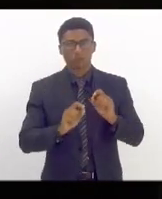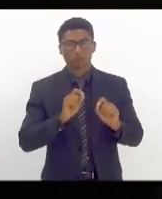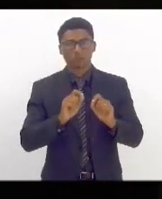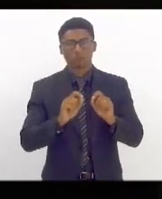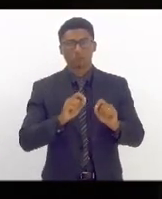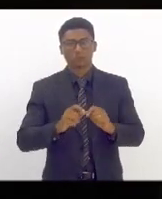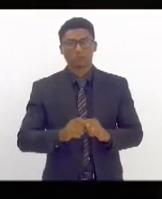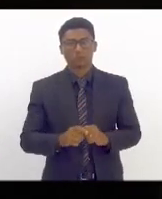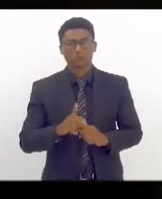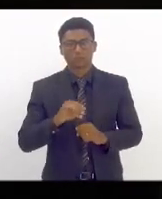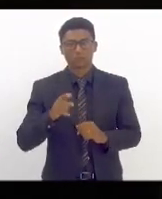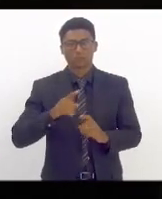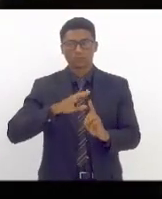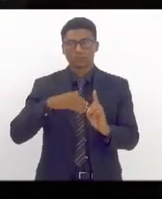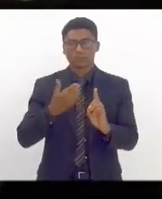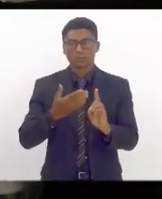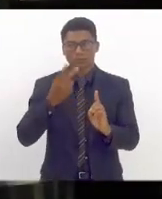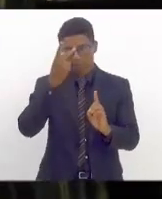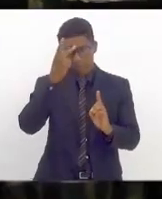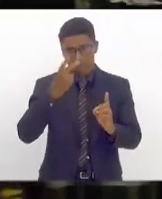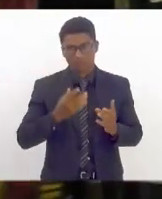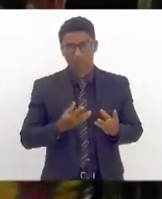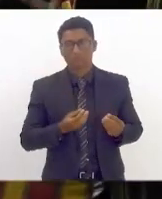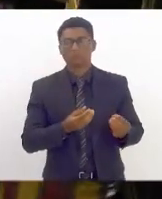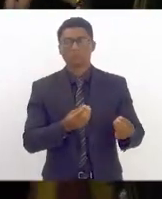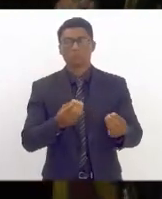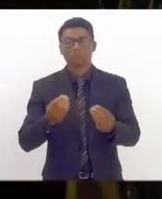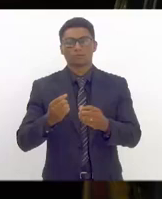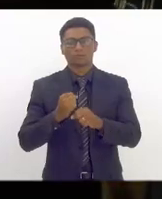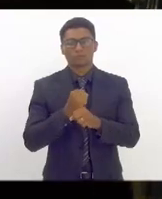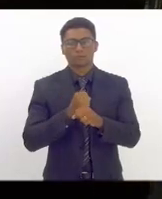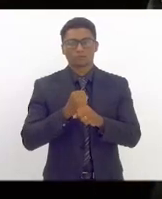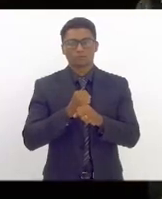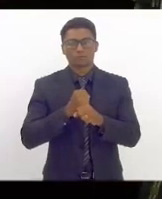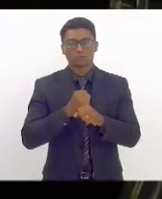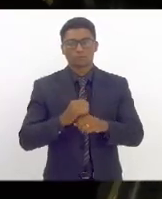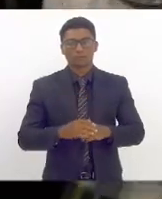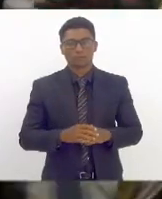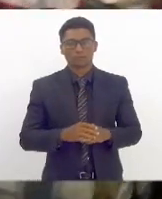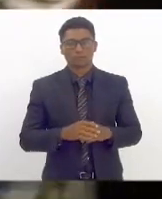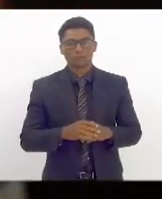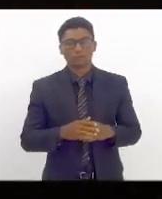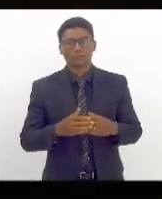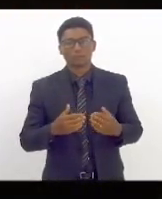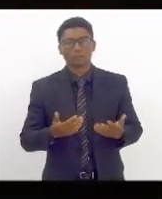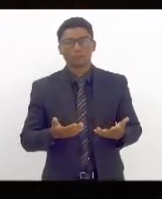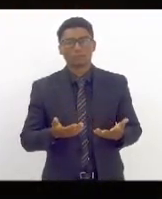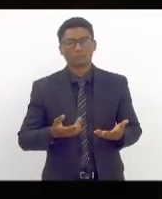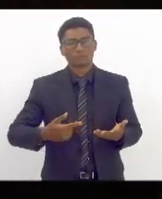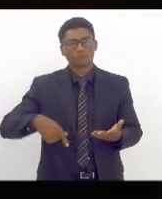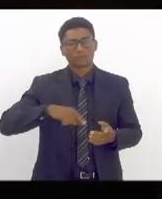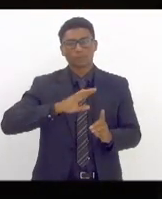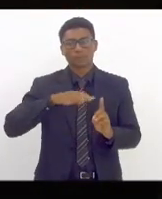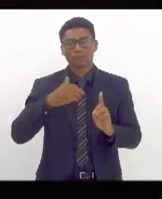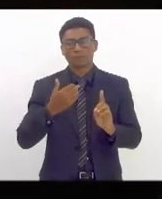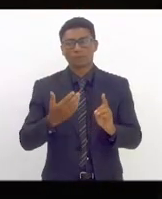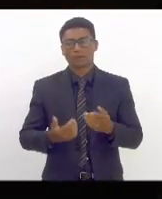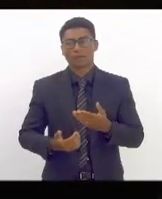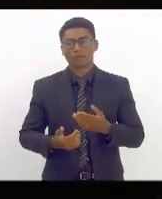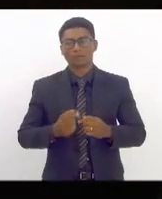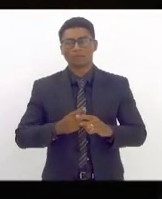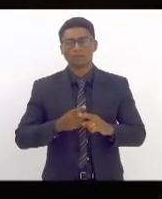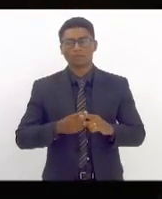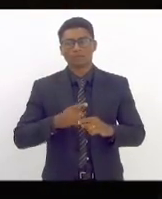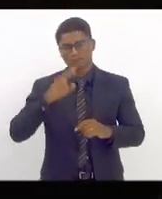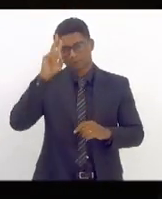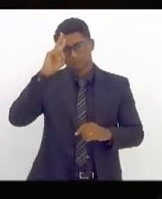já que ele homenageia Tanta gente ao longo de tantos anos de vida porque não homenagearmos ele que tem uma